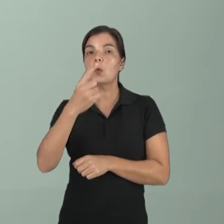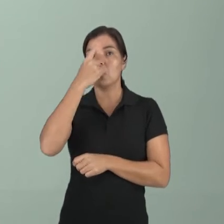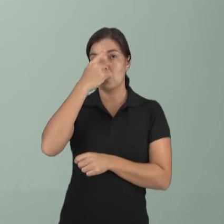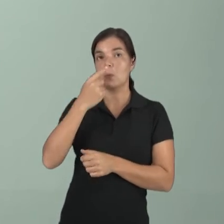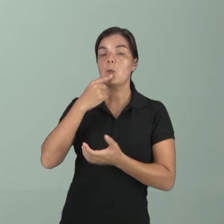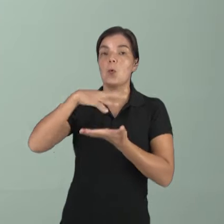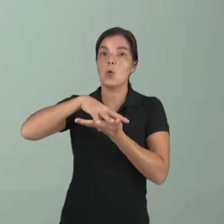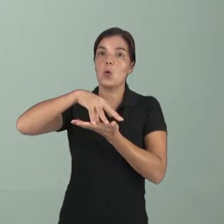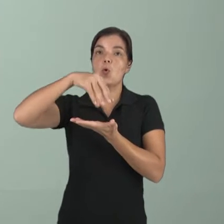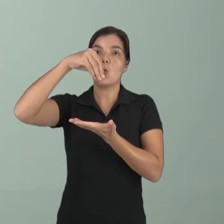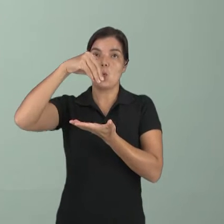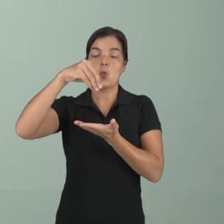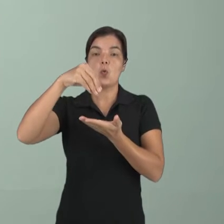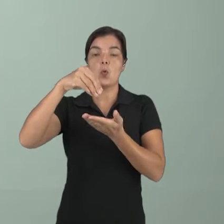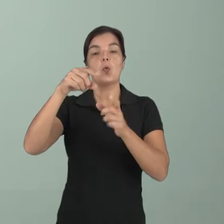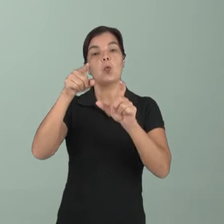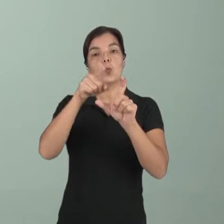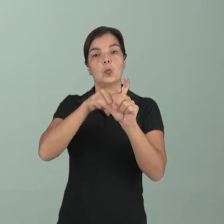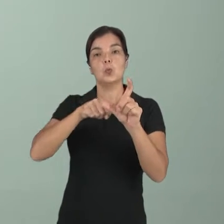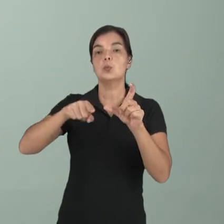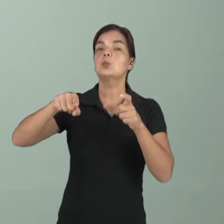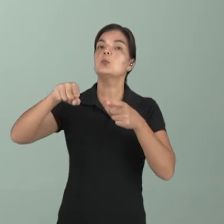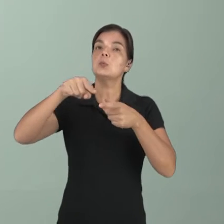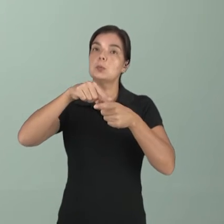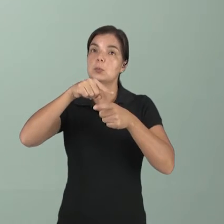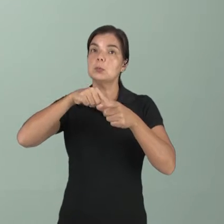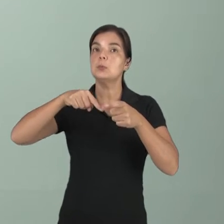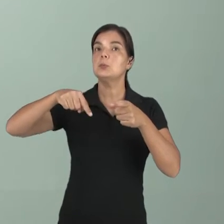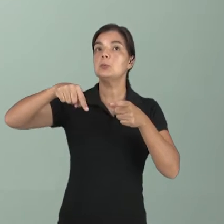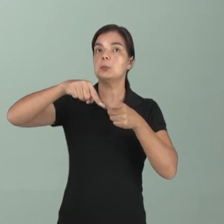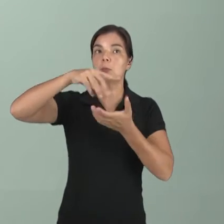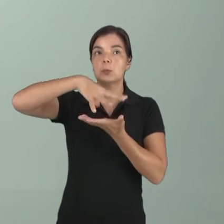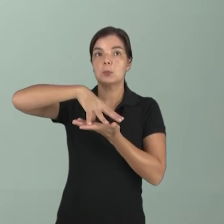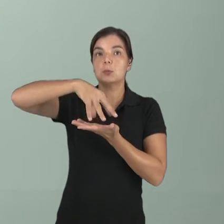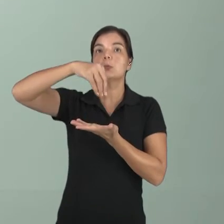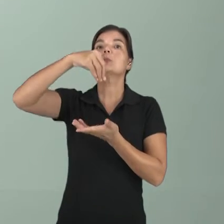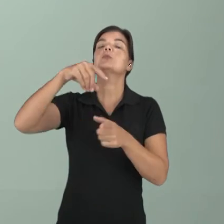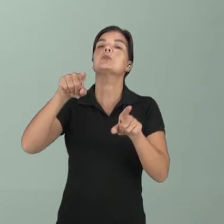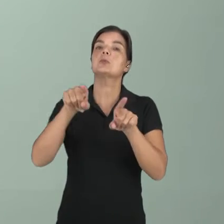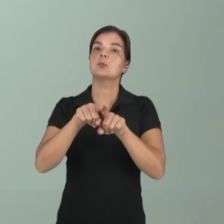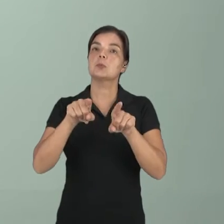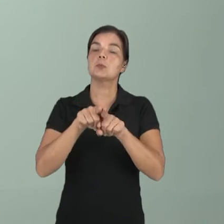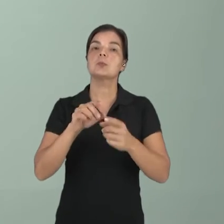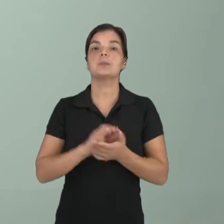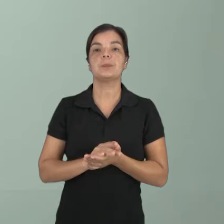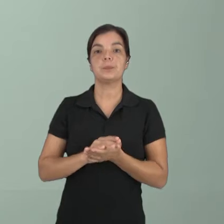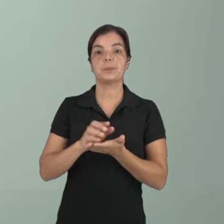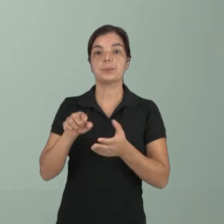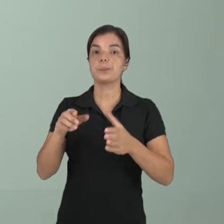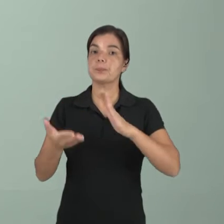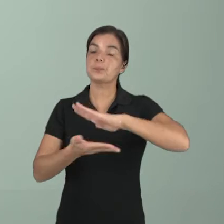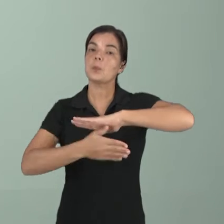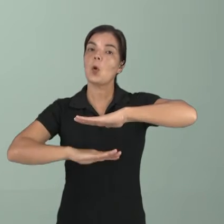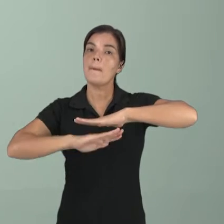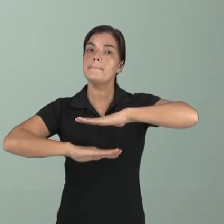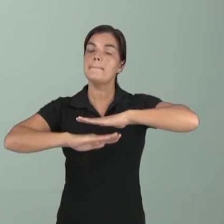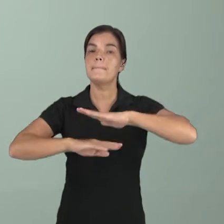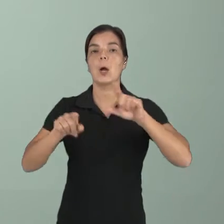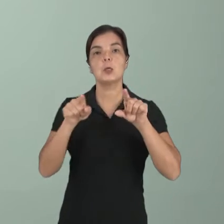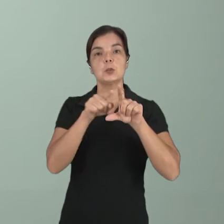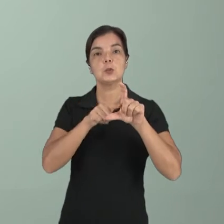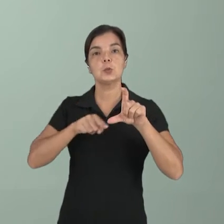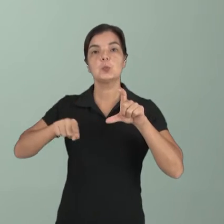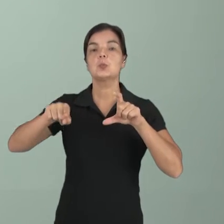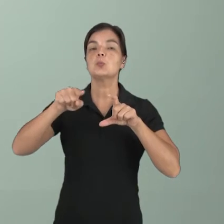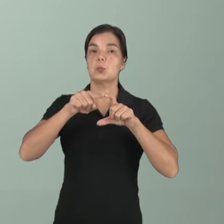conhecido como um corpo redondo ou um sólido de revolução, que possui uma base circular e é constituído a partir